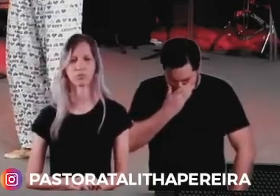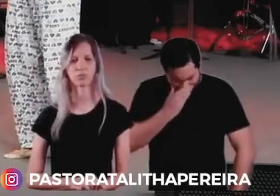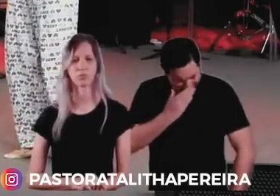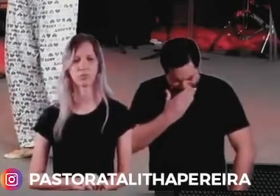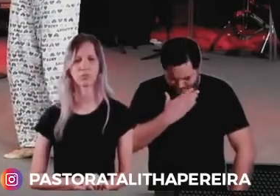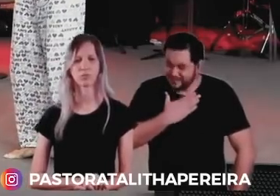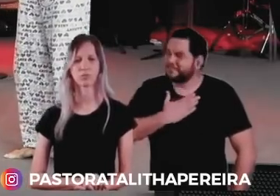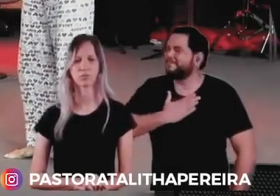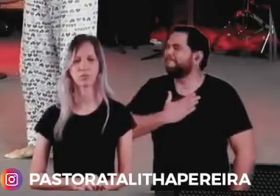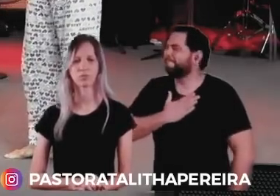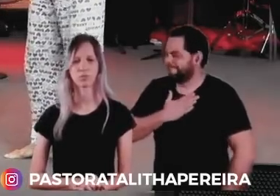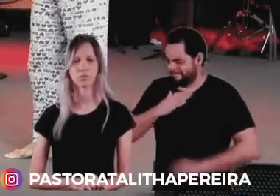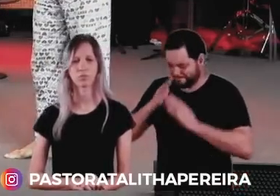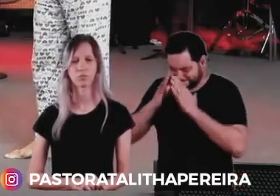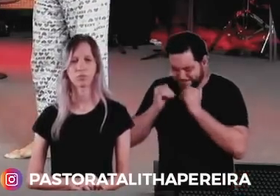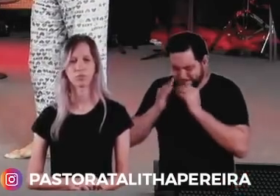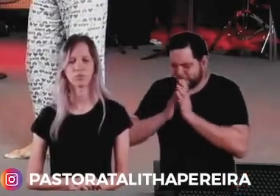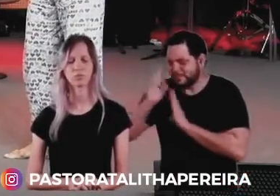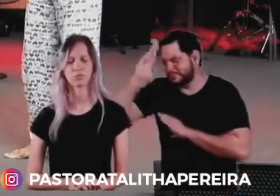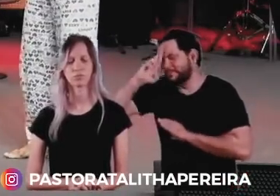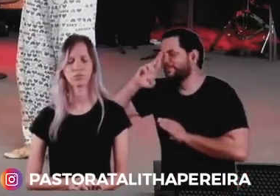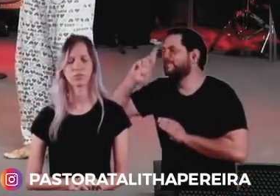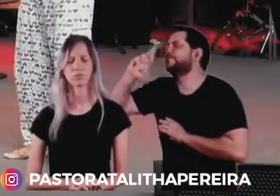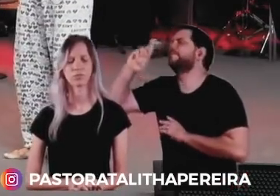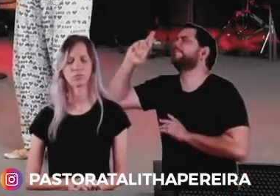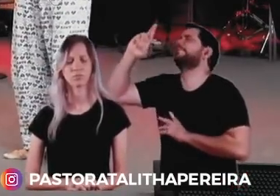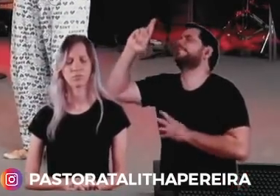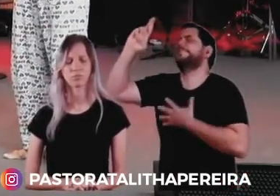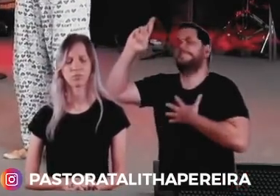Eu clamo pelo Senhor no meu quarto. Eu amo